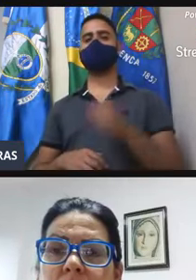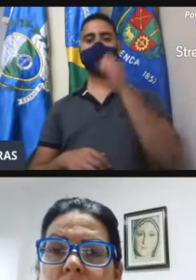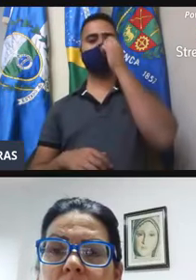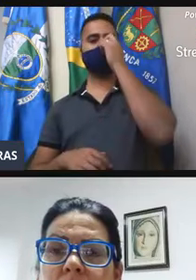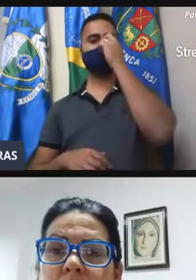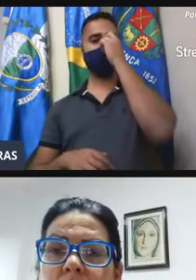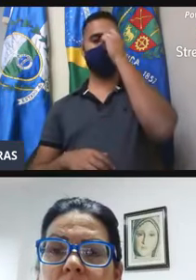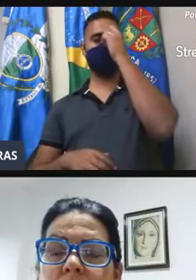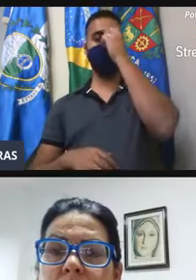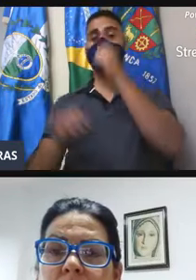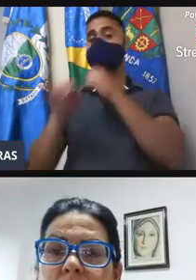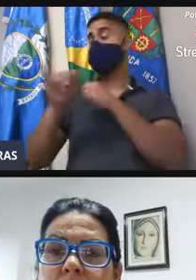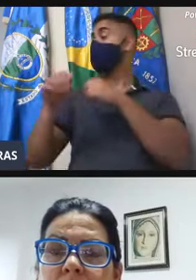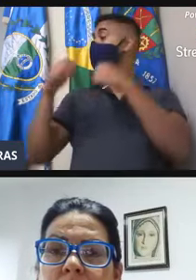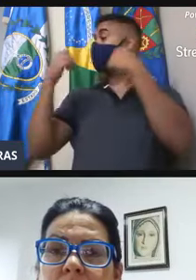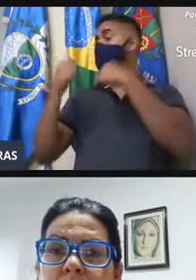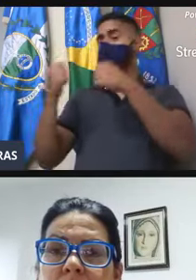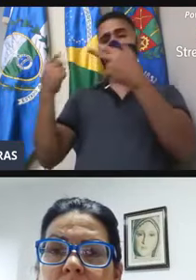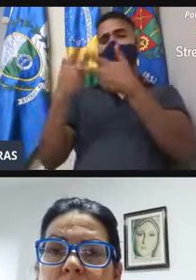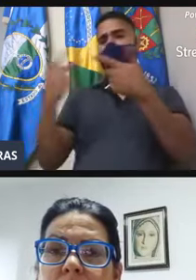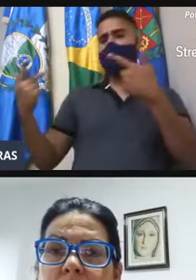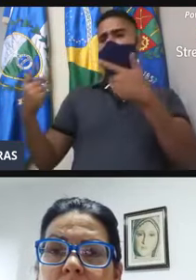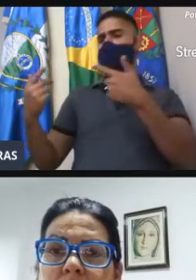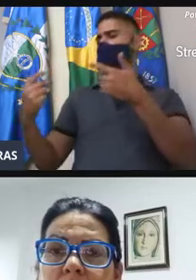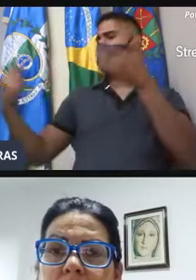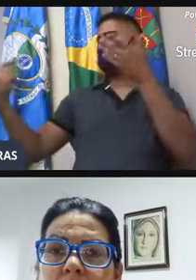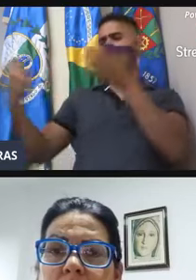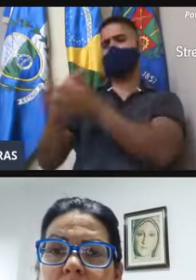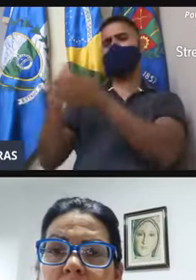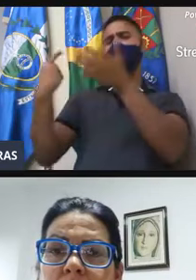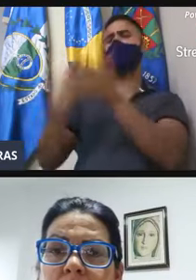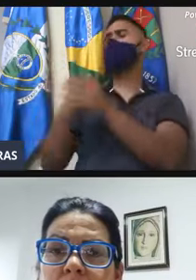Estamos à disposição de vocês para quaisquer esclarecimentos.